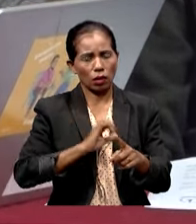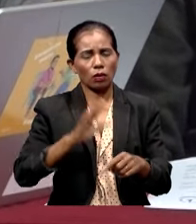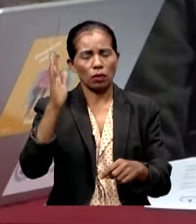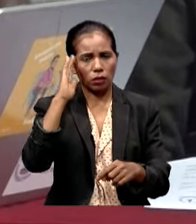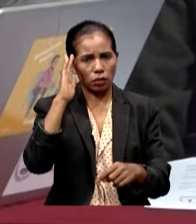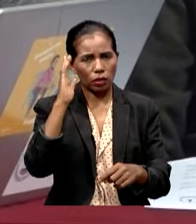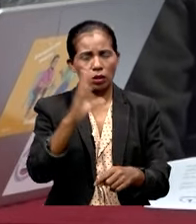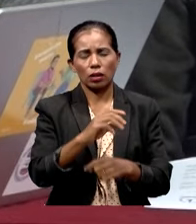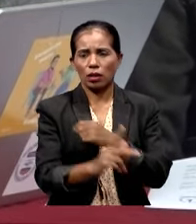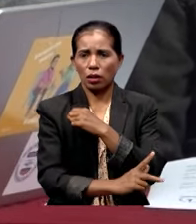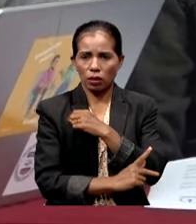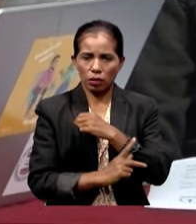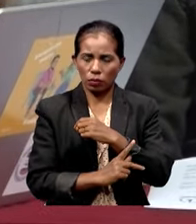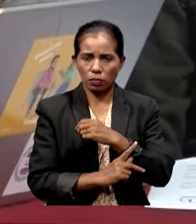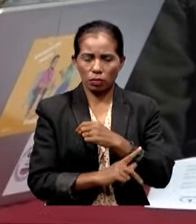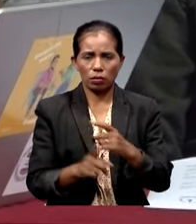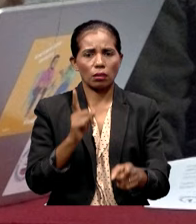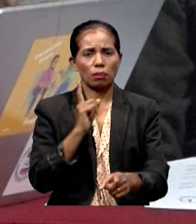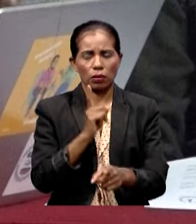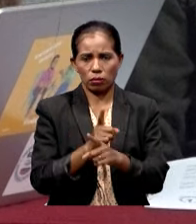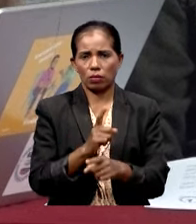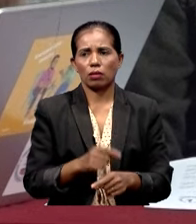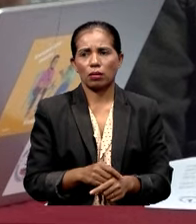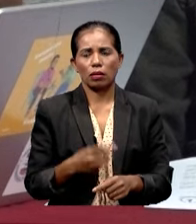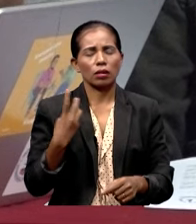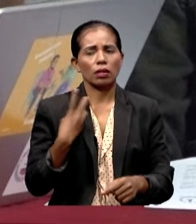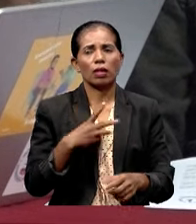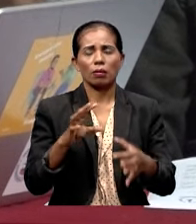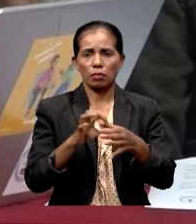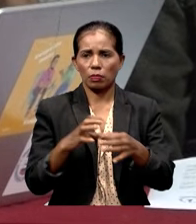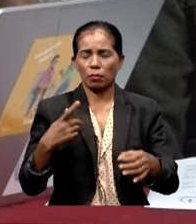ne korupsi legal nebe makitania membru parlamen sira halo